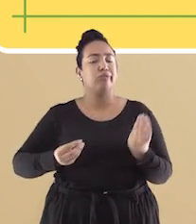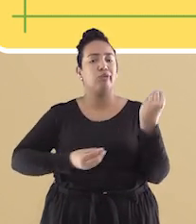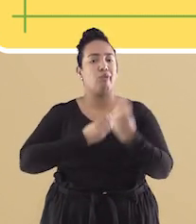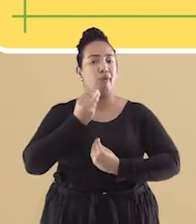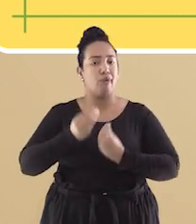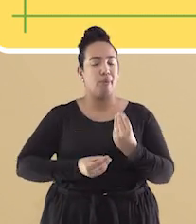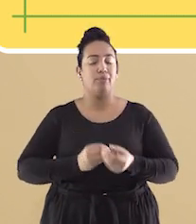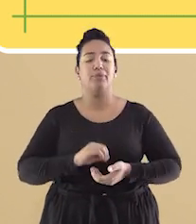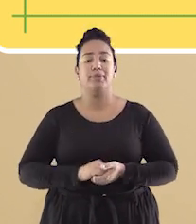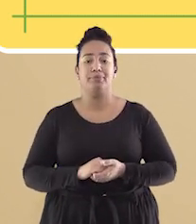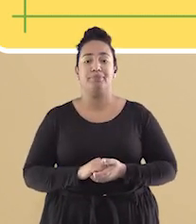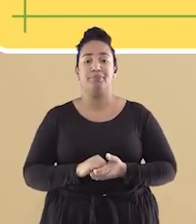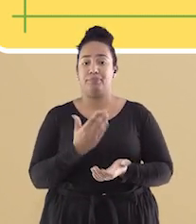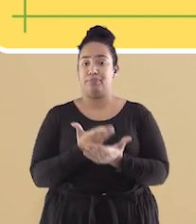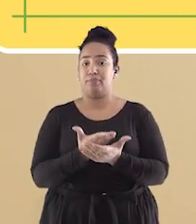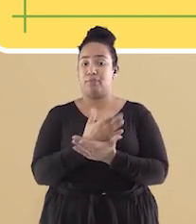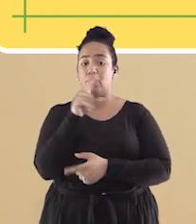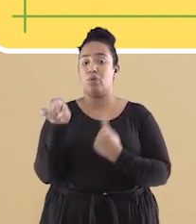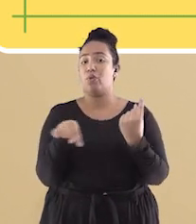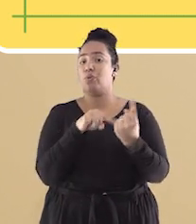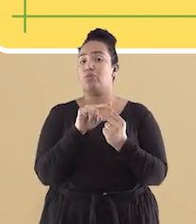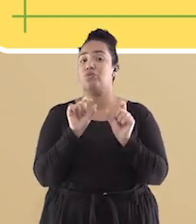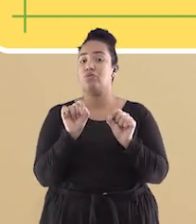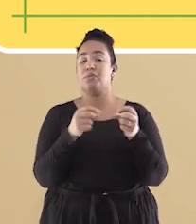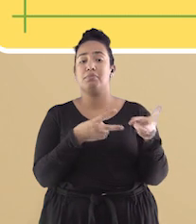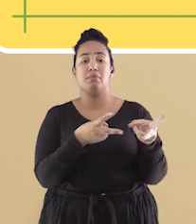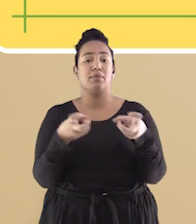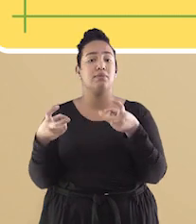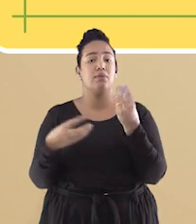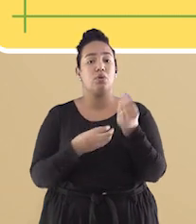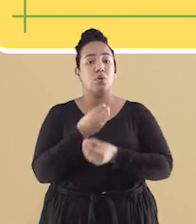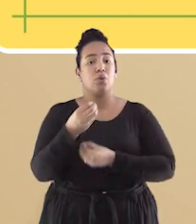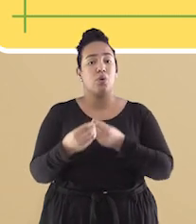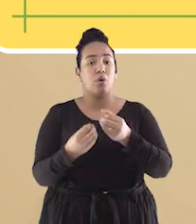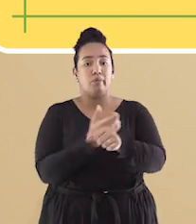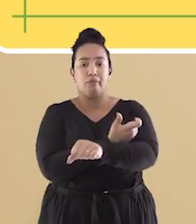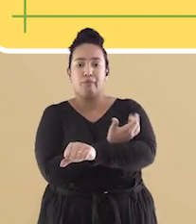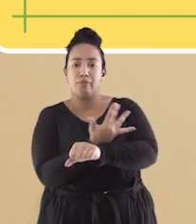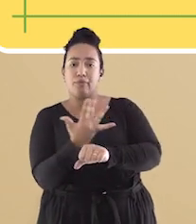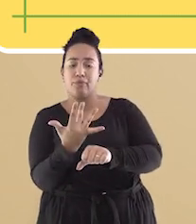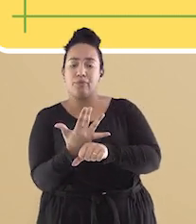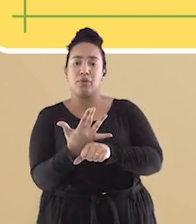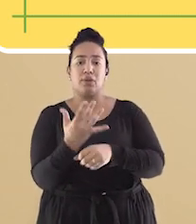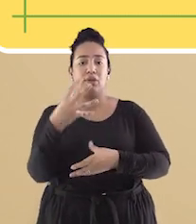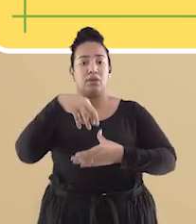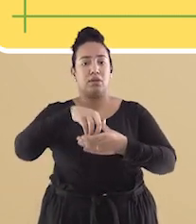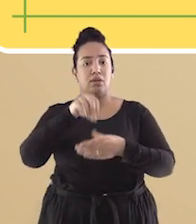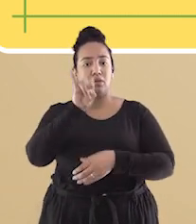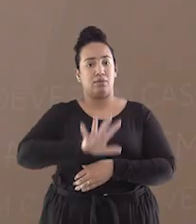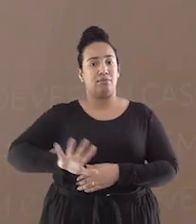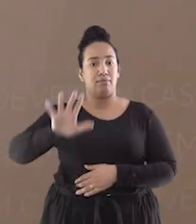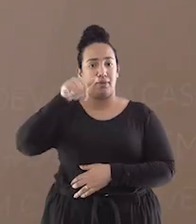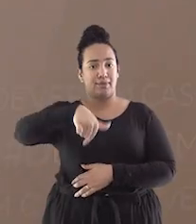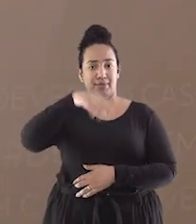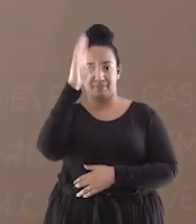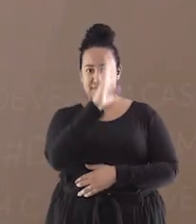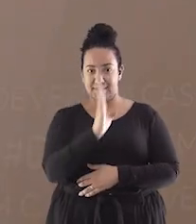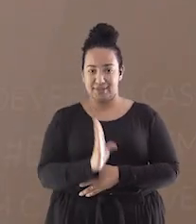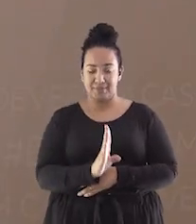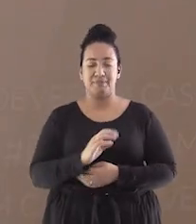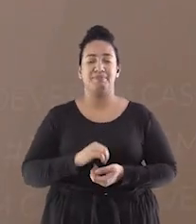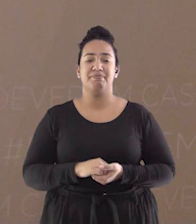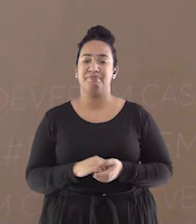objetivo da aula é identificar algumas das formações vegetais presentes nas paisagens do Brasil.